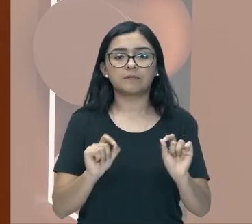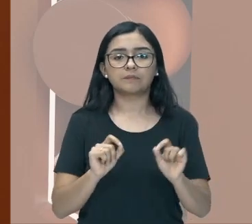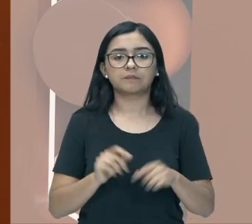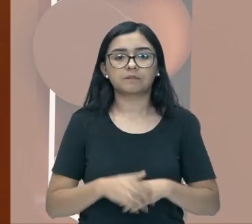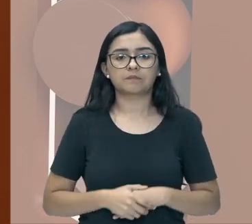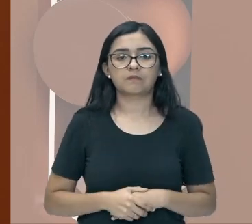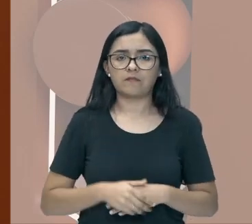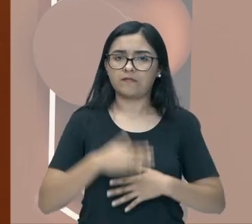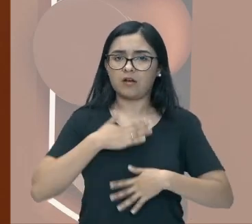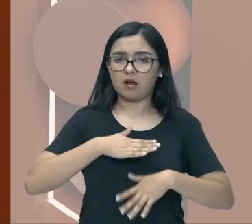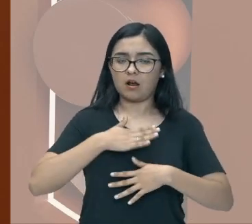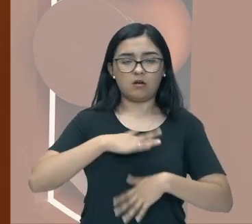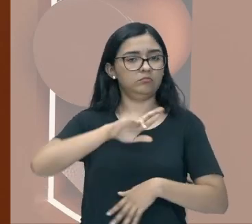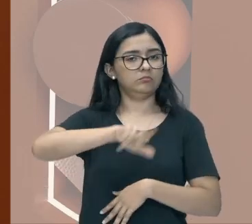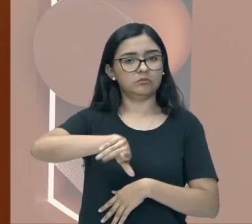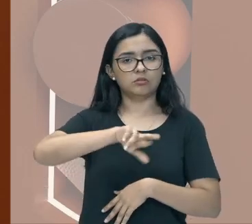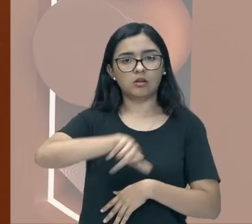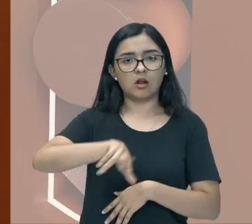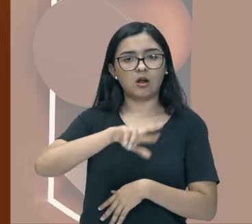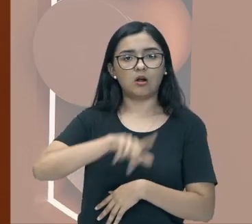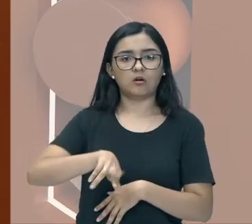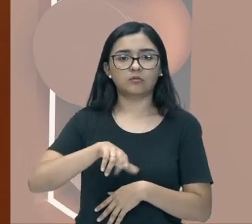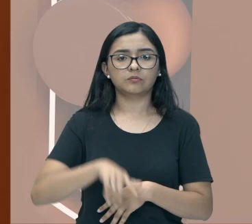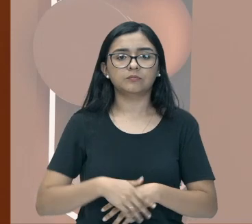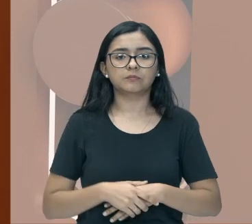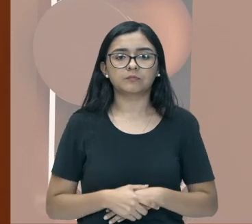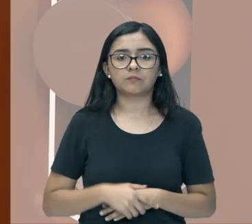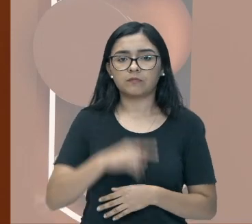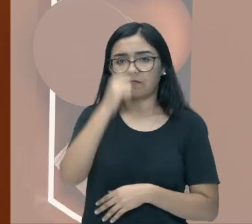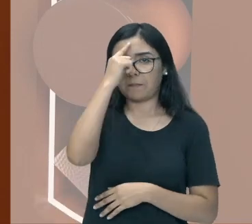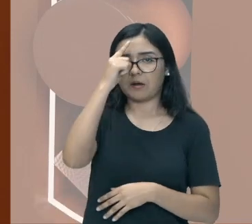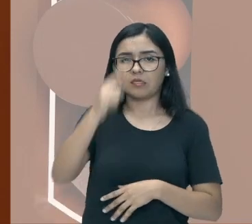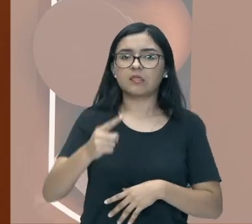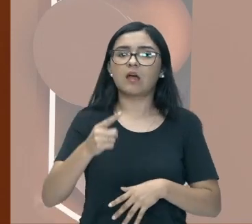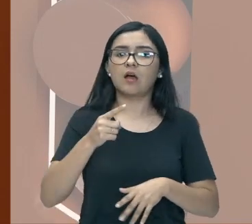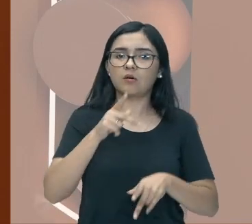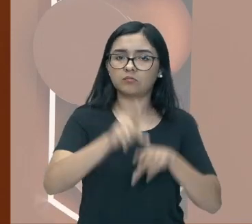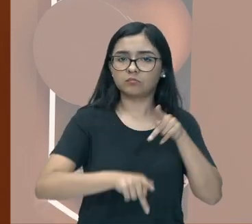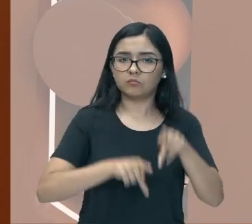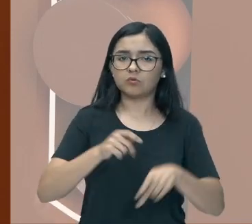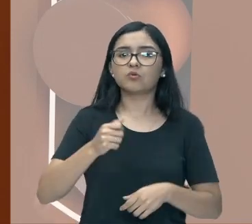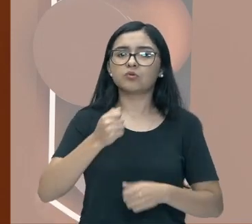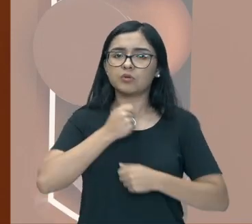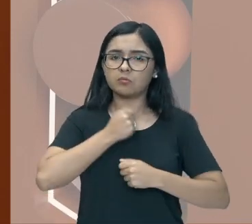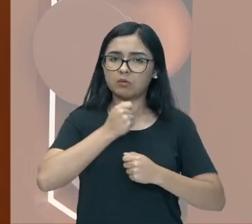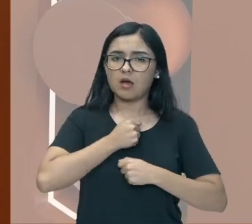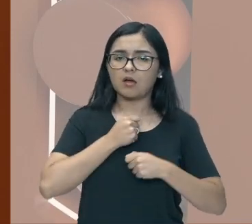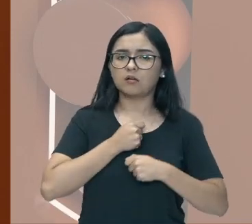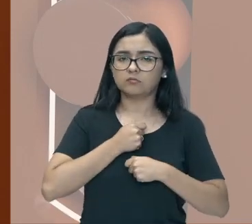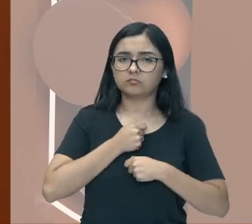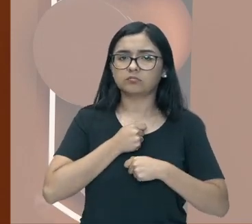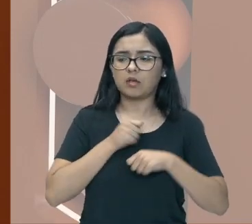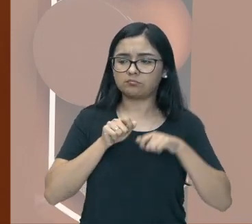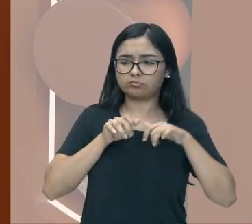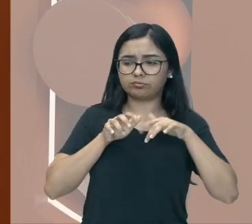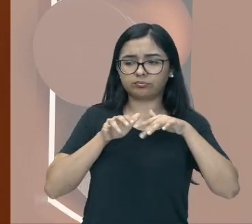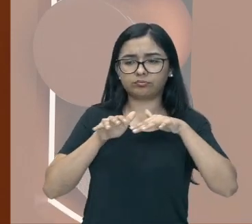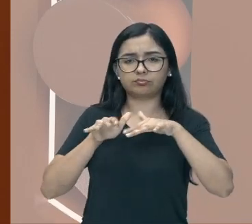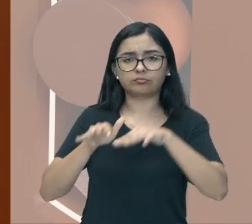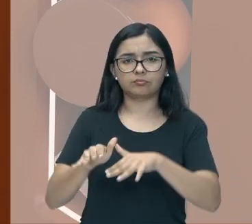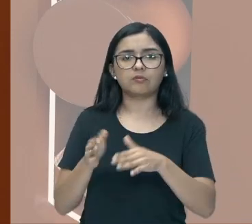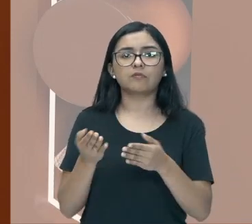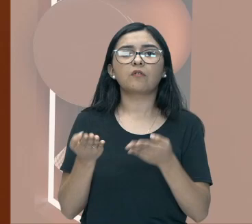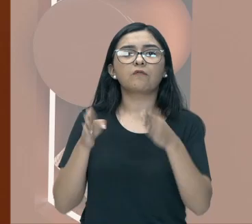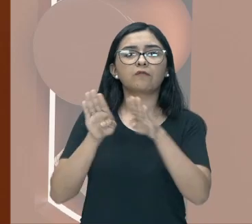tranquilo, quietinho? Não, eles vão mandar o exército para lá, vão mandar soldado, vão fechar aí